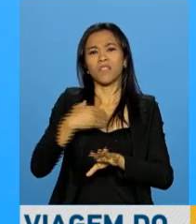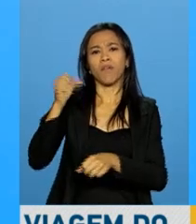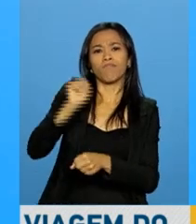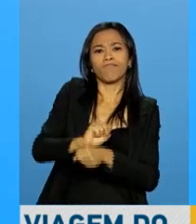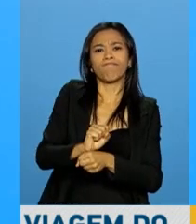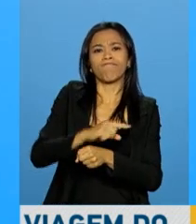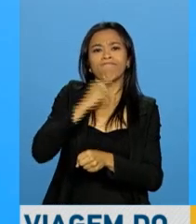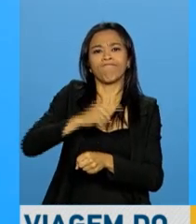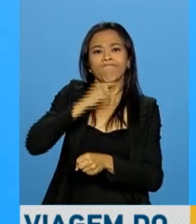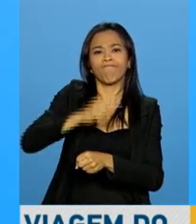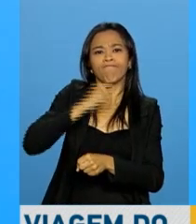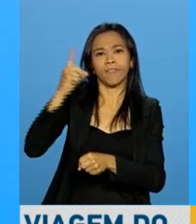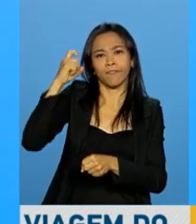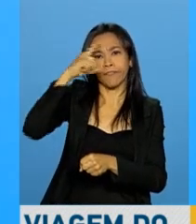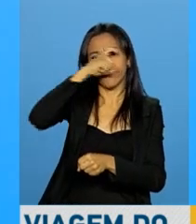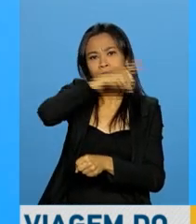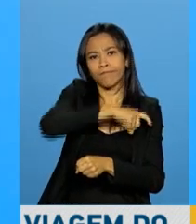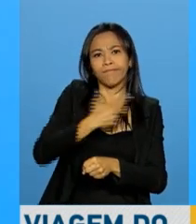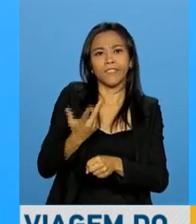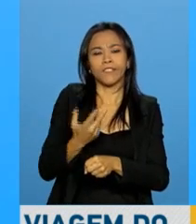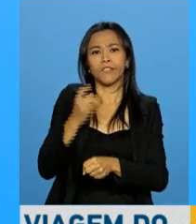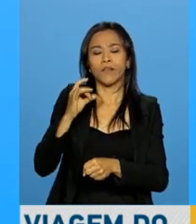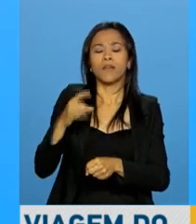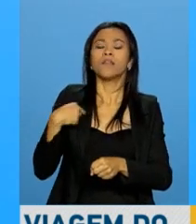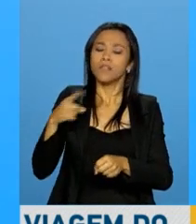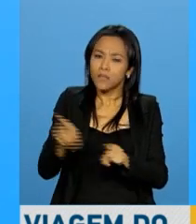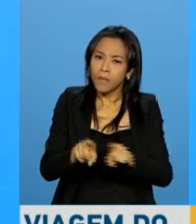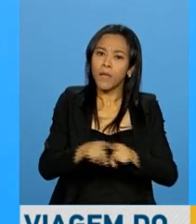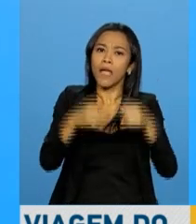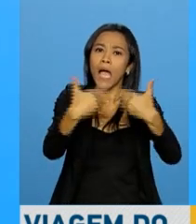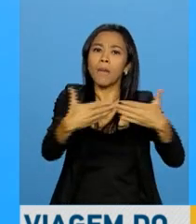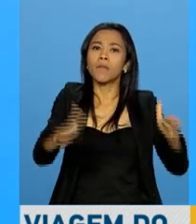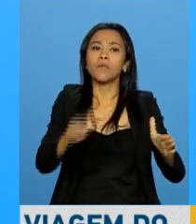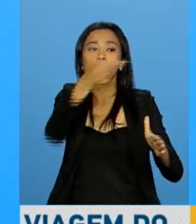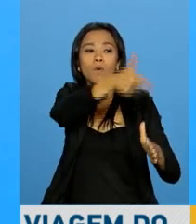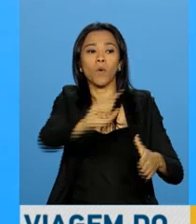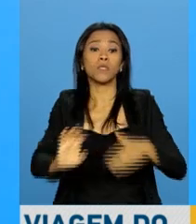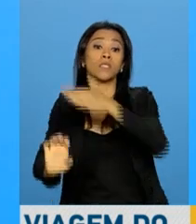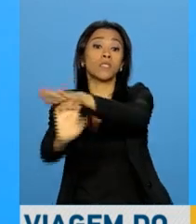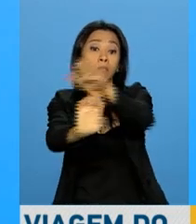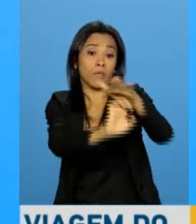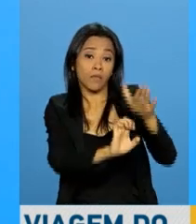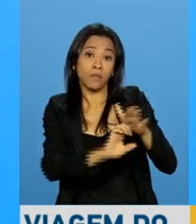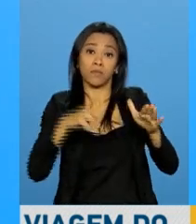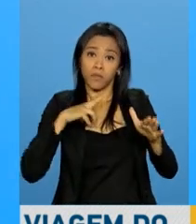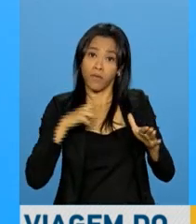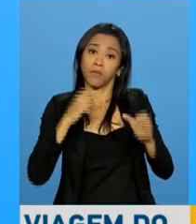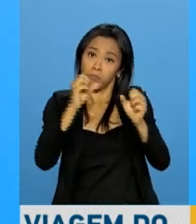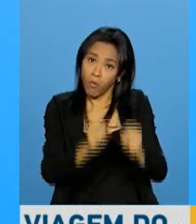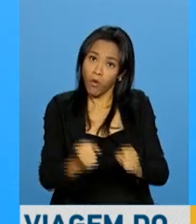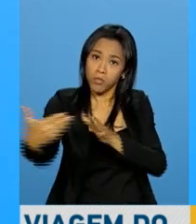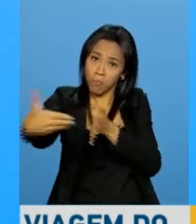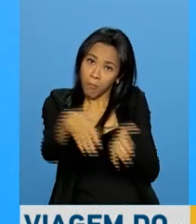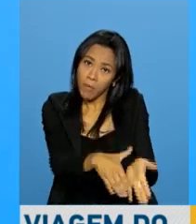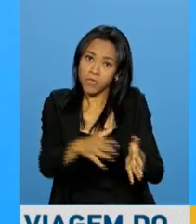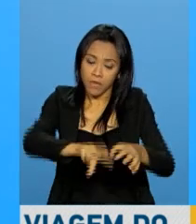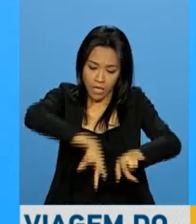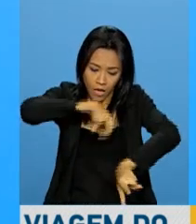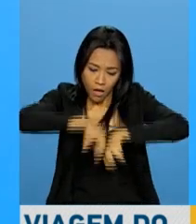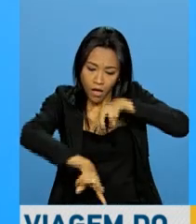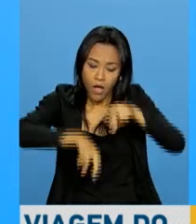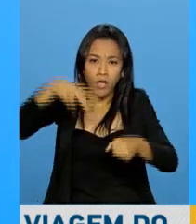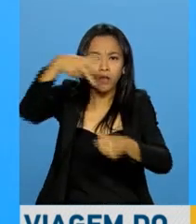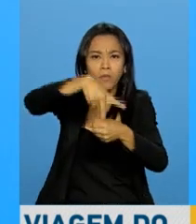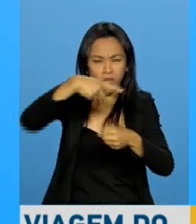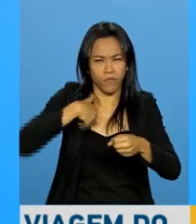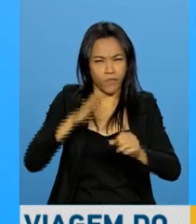ampliamos a margem de participação da iniciativa privada na exploração do pré-sal. Eu